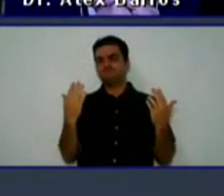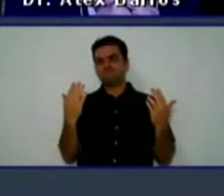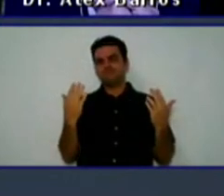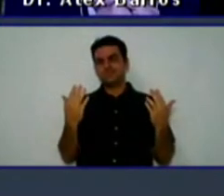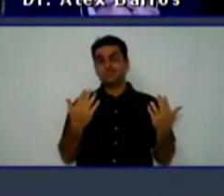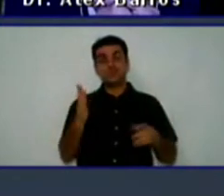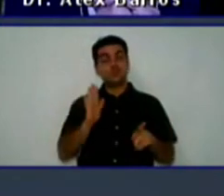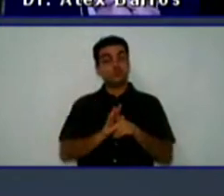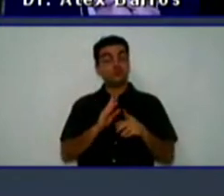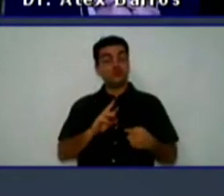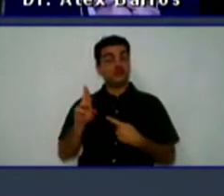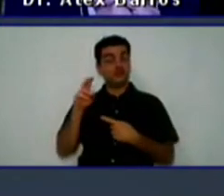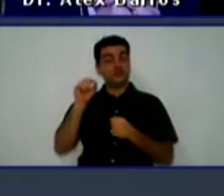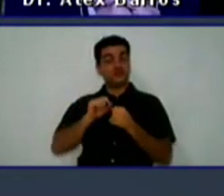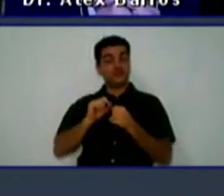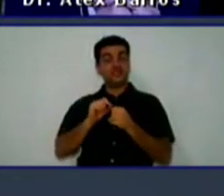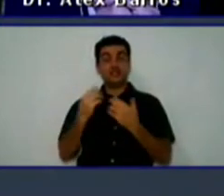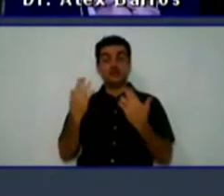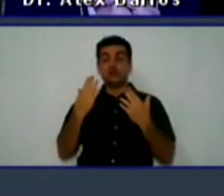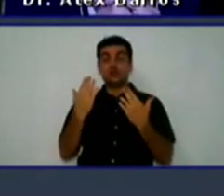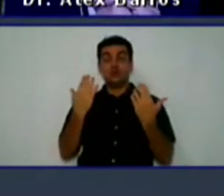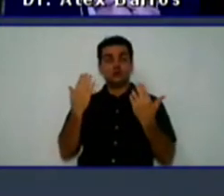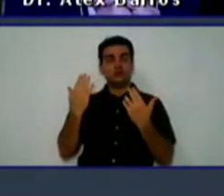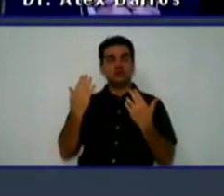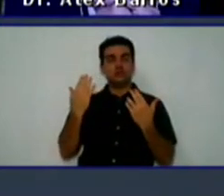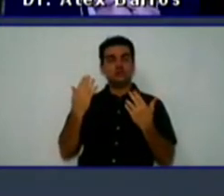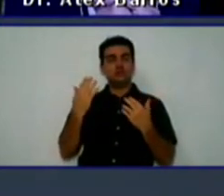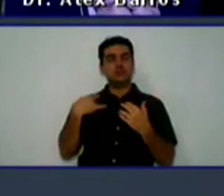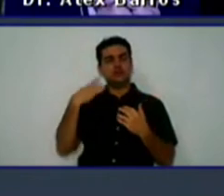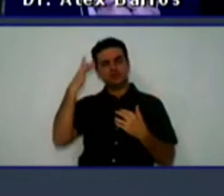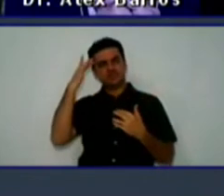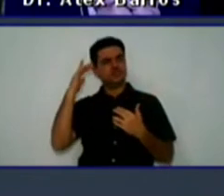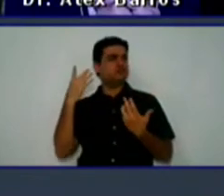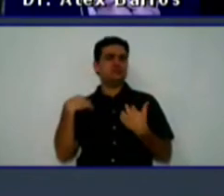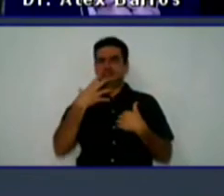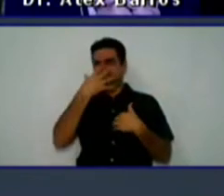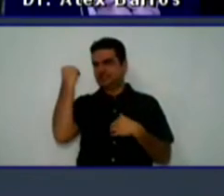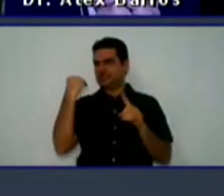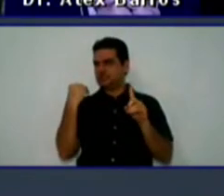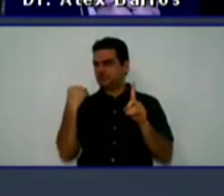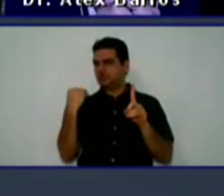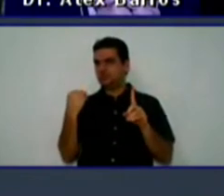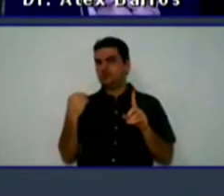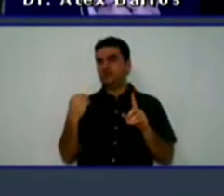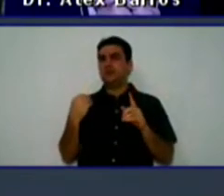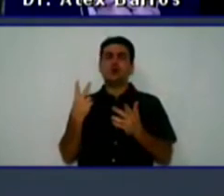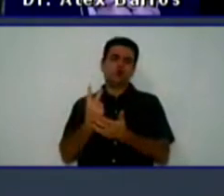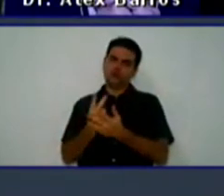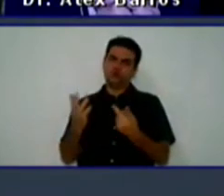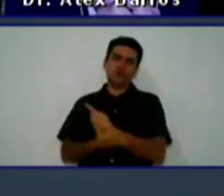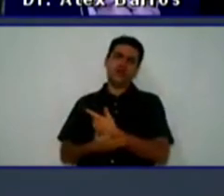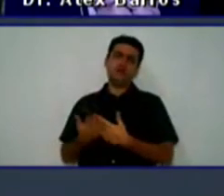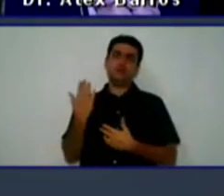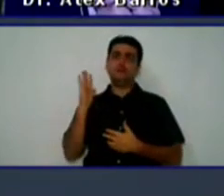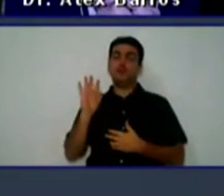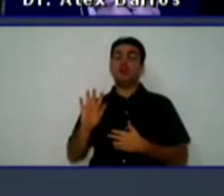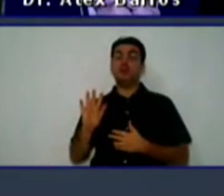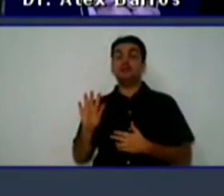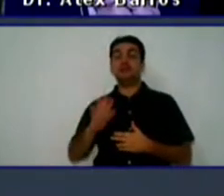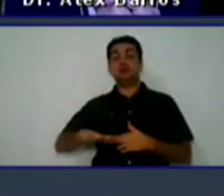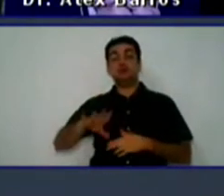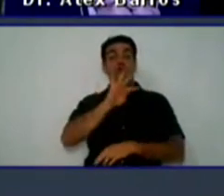relator, a superação. Entendo que não é possível a superação das irregularidades identificadas pelo setor